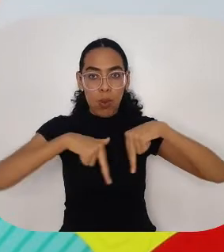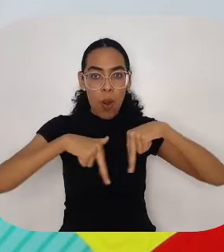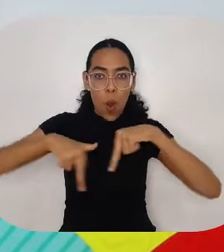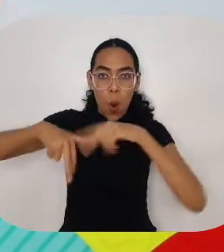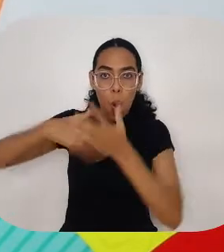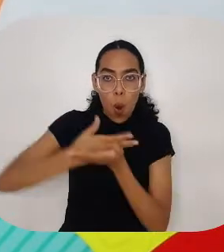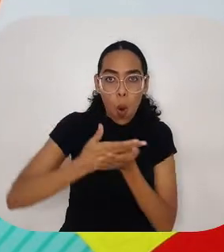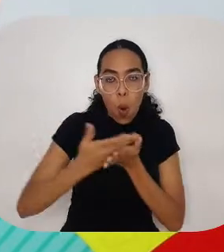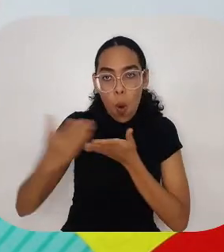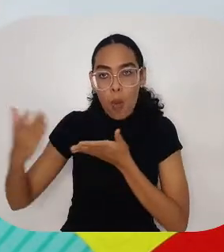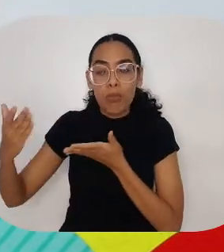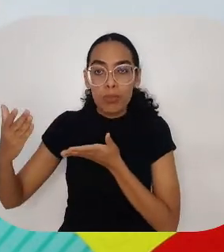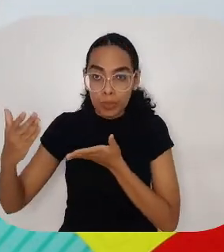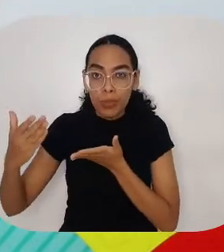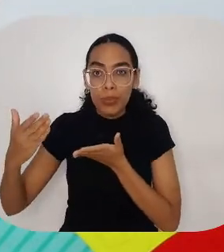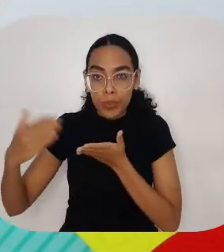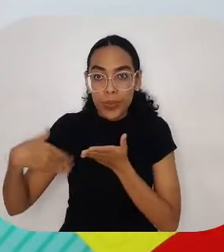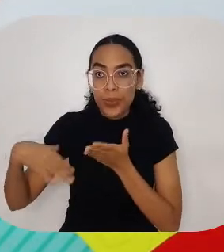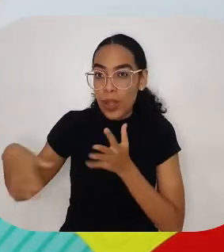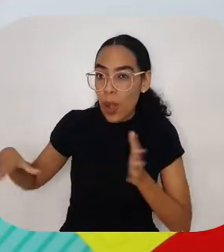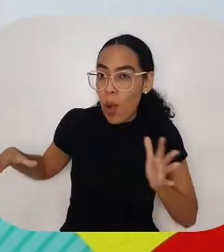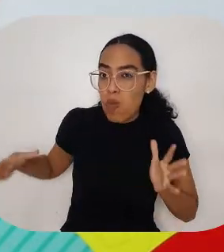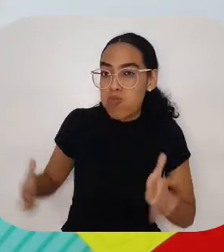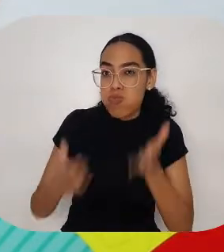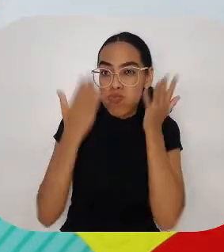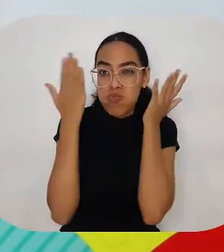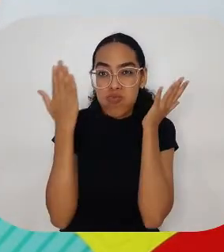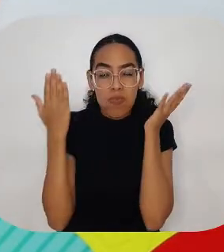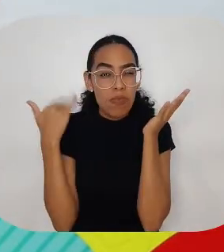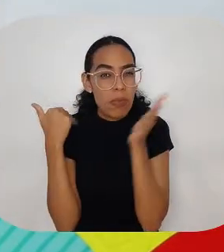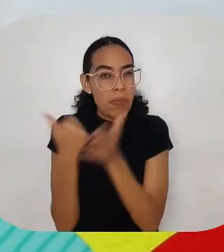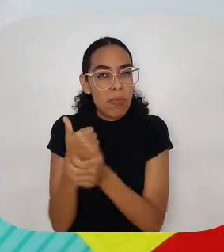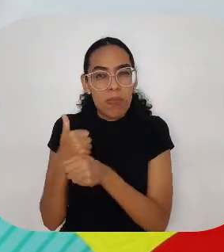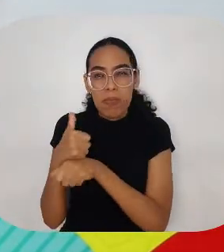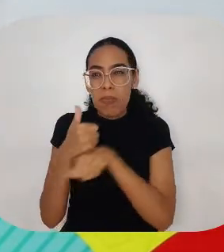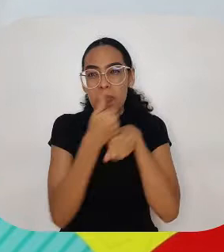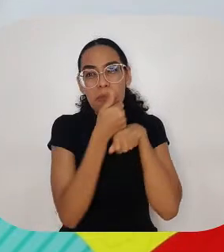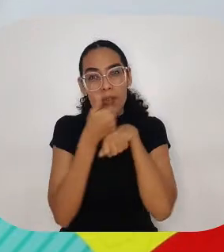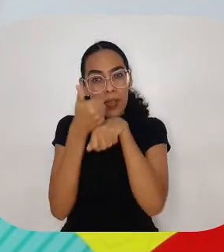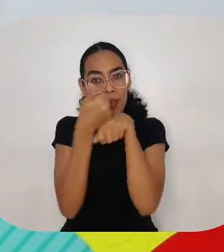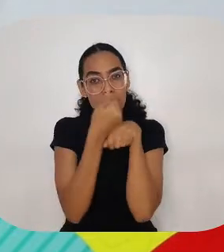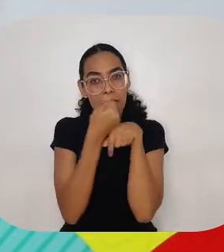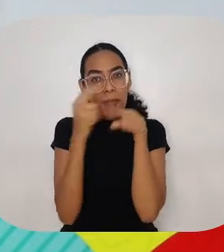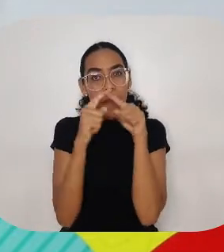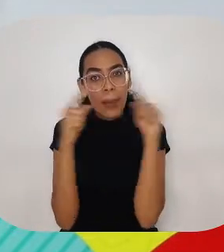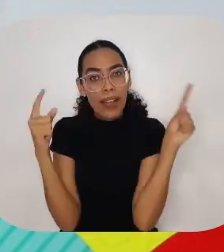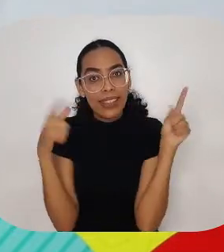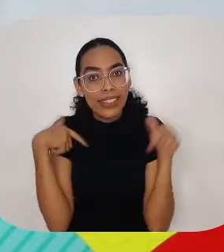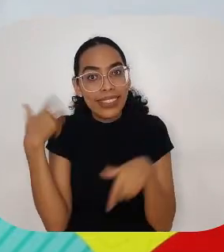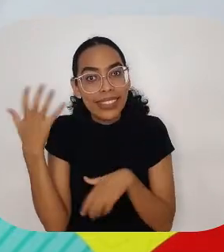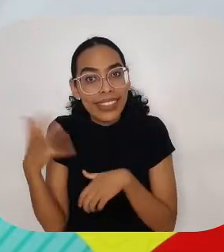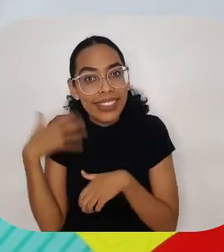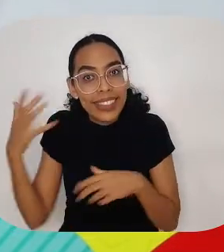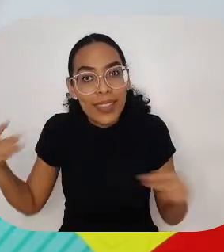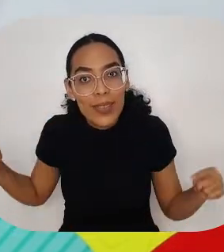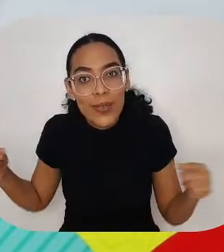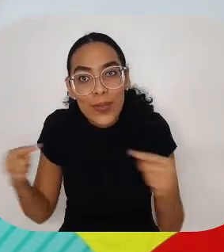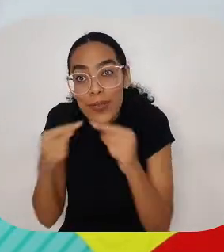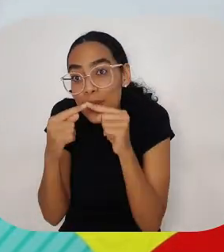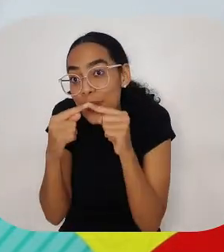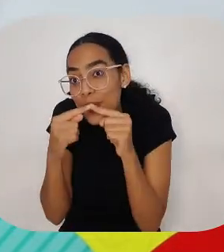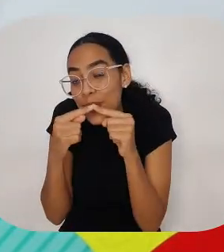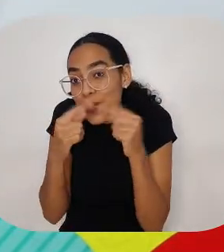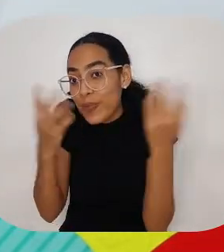a maior quadrilha que já foi vista. Ah, mas para ter quadrilha, a gente